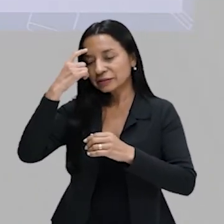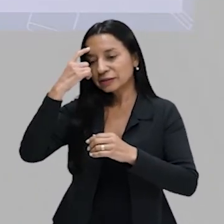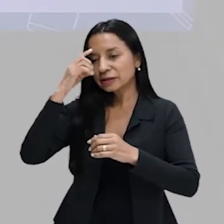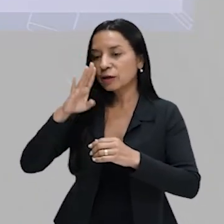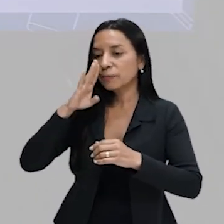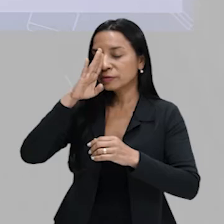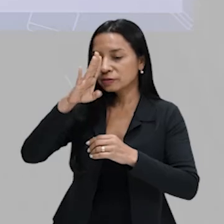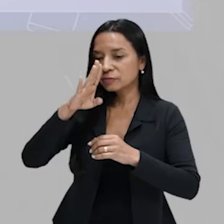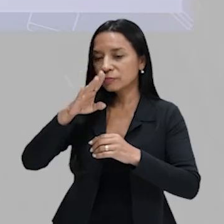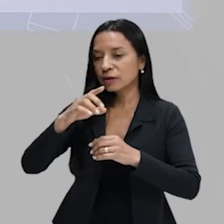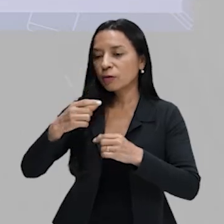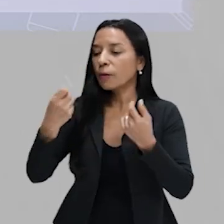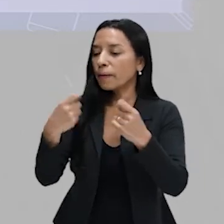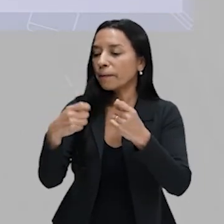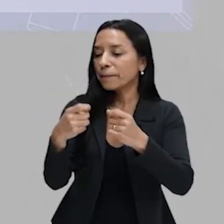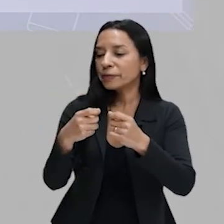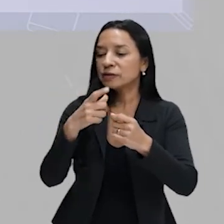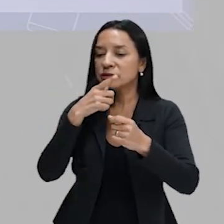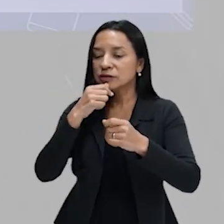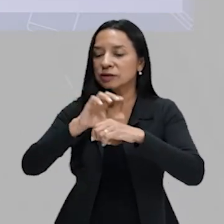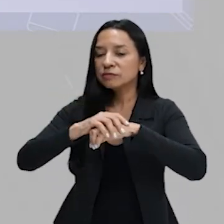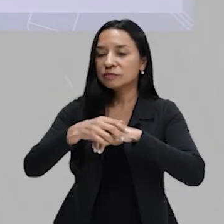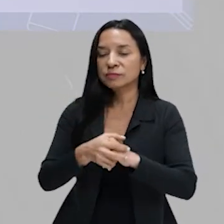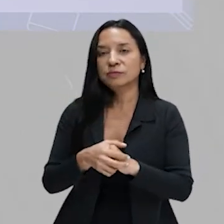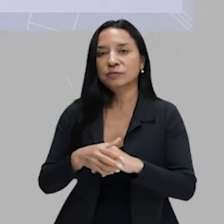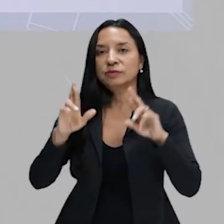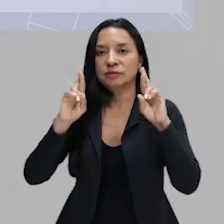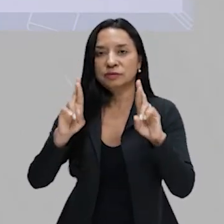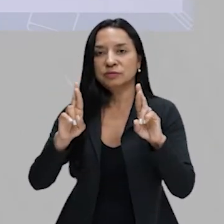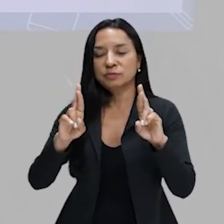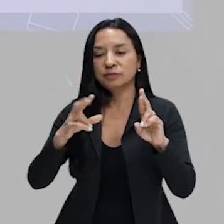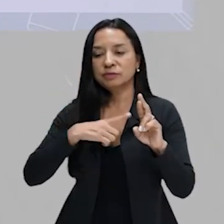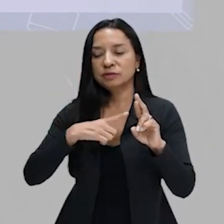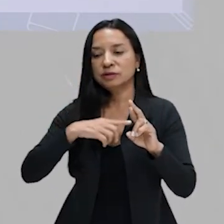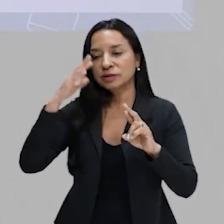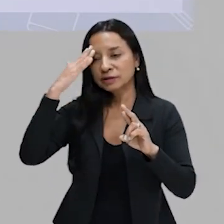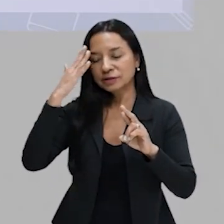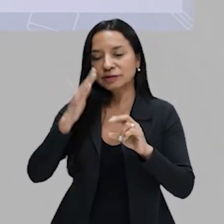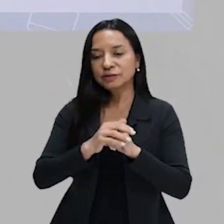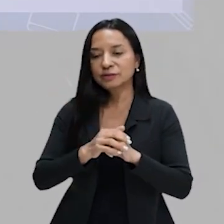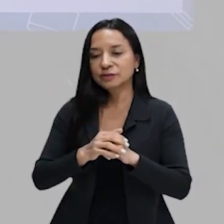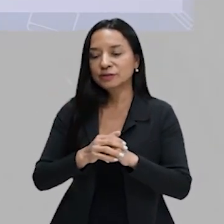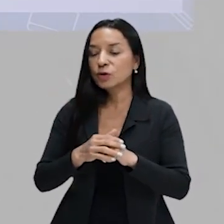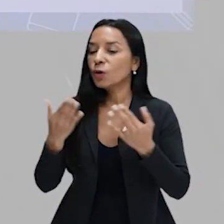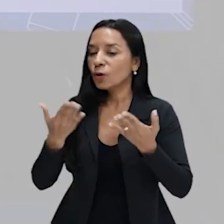principalmente os médicos, né, pessoal? Então, eu espero que vocês tenham entendido. Nós falamos hoje sobre